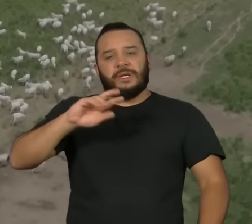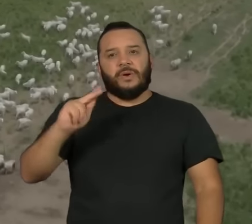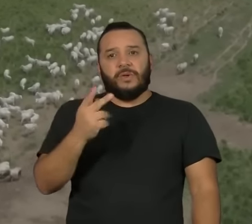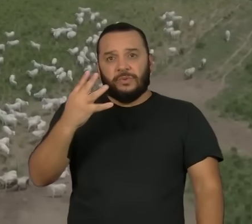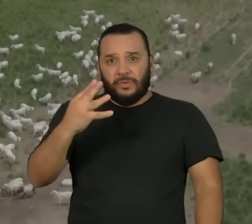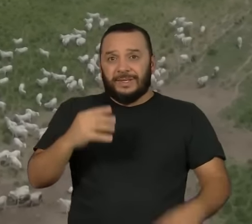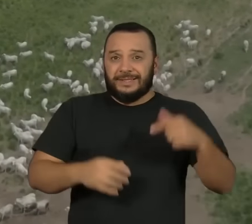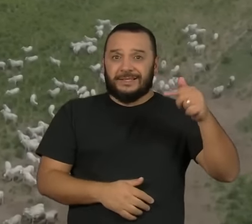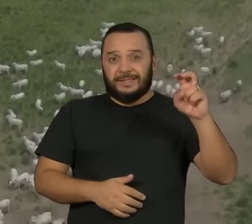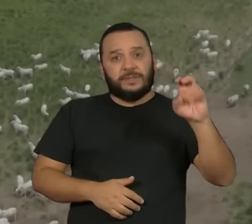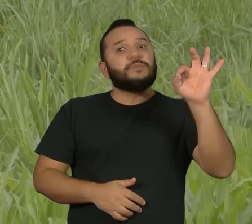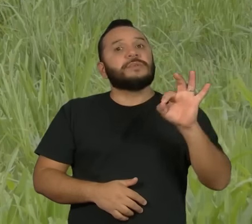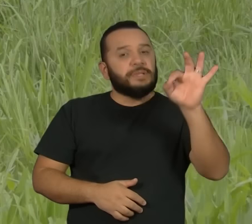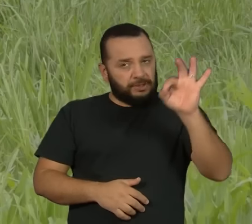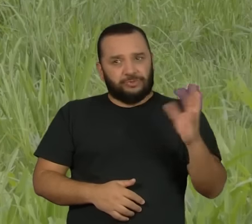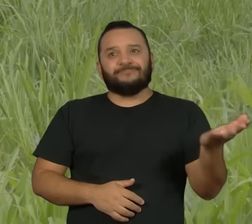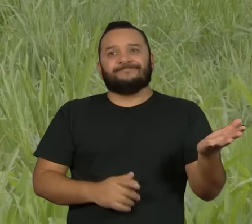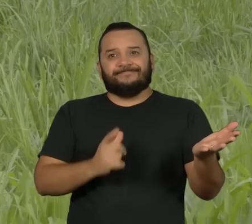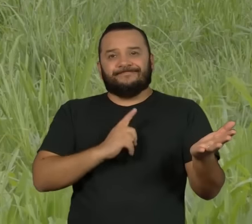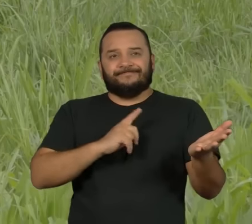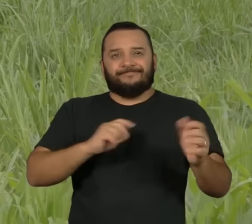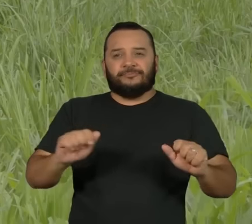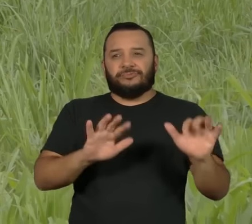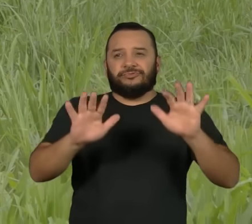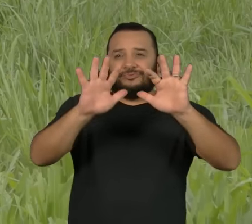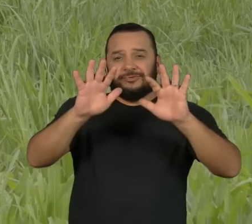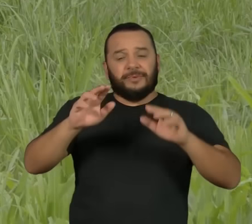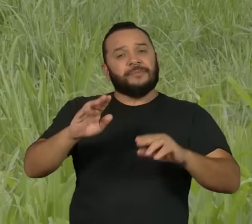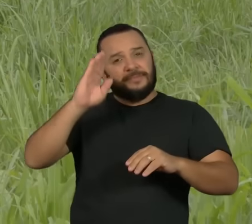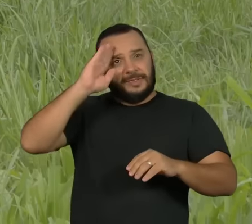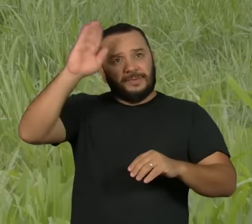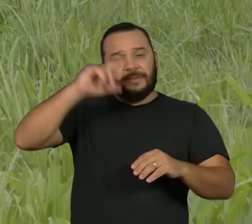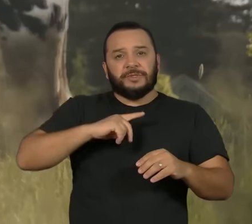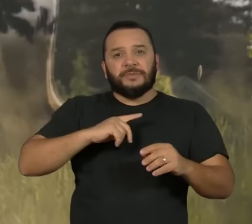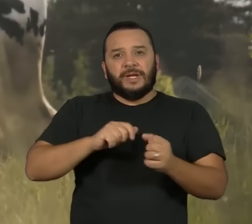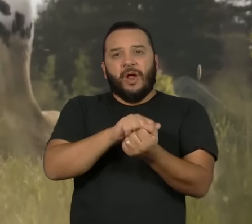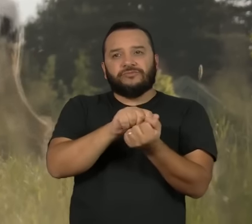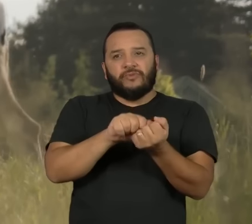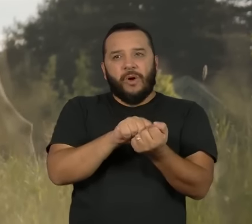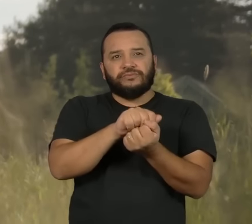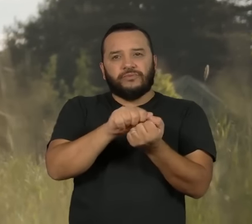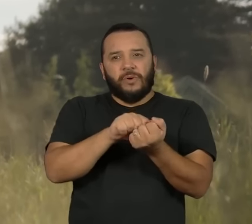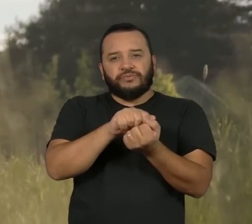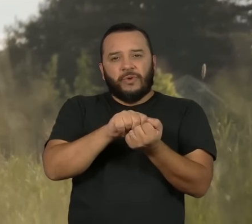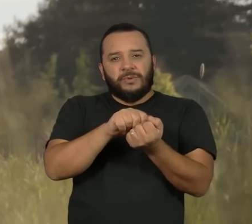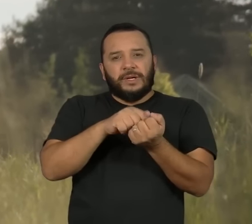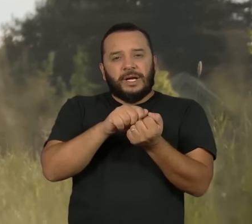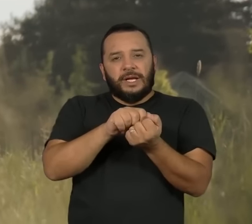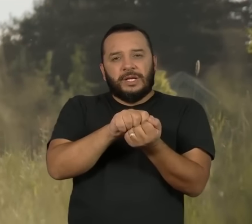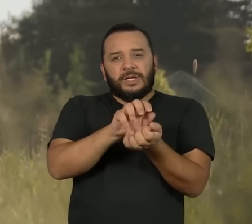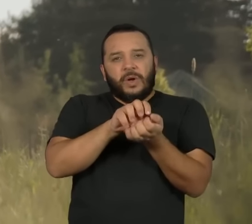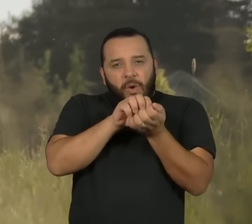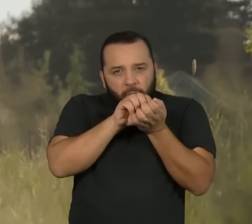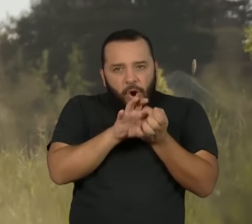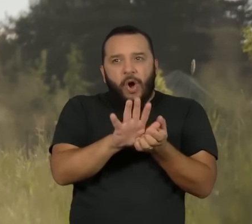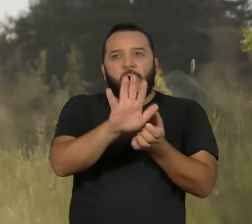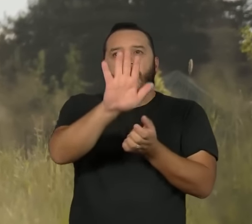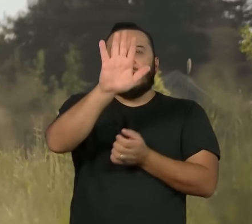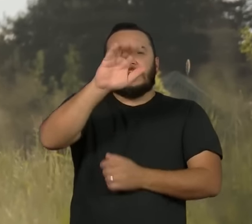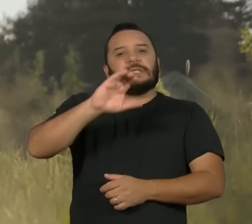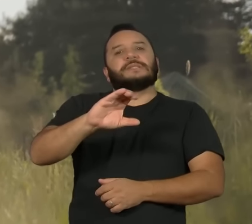lançado na atmosfera, principalmente pelo sistema digestório do boi. O arroto do animal é conhecido por liberar o